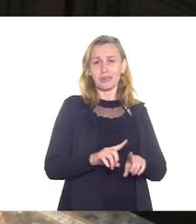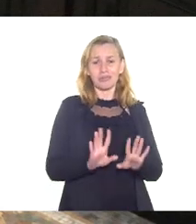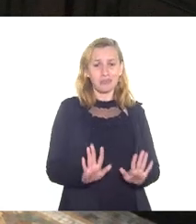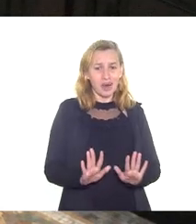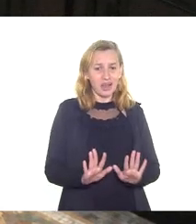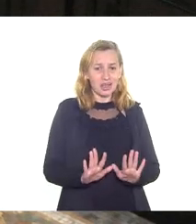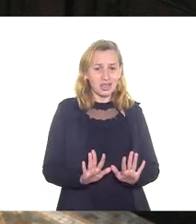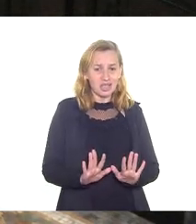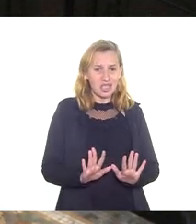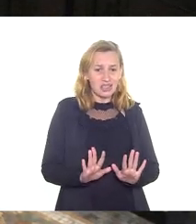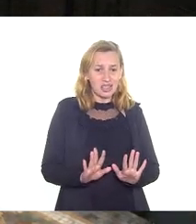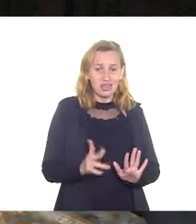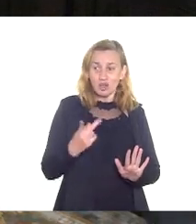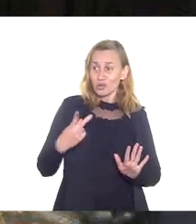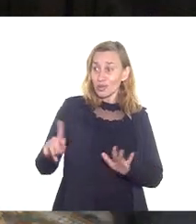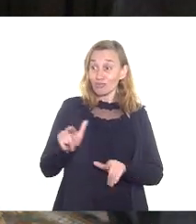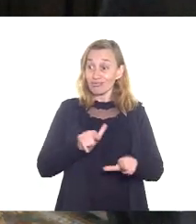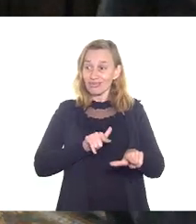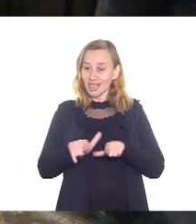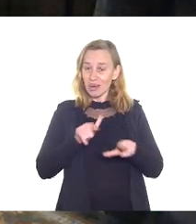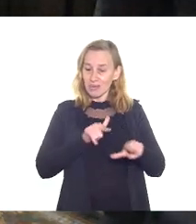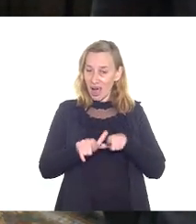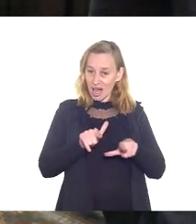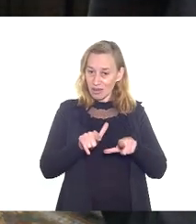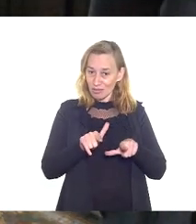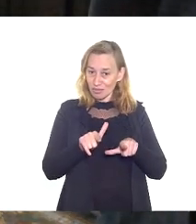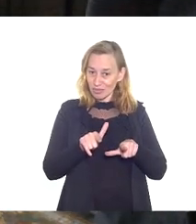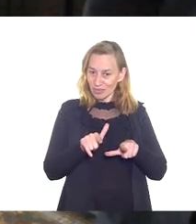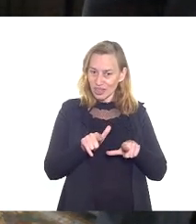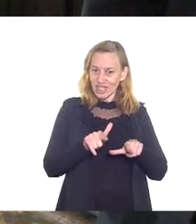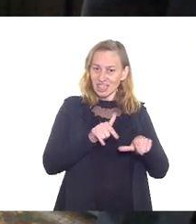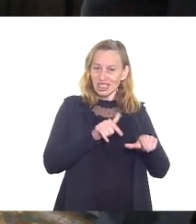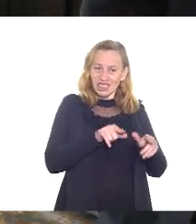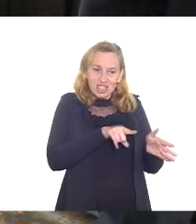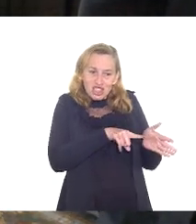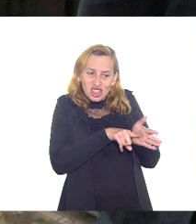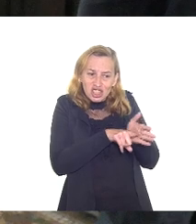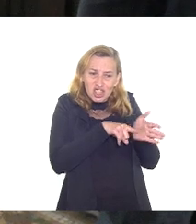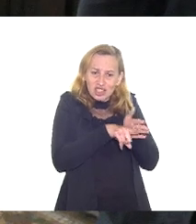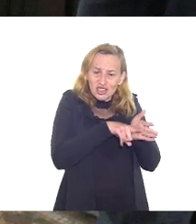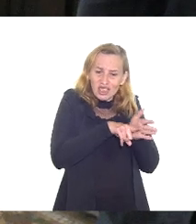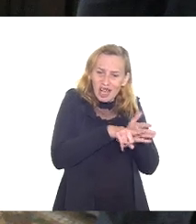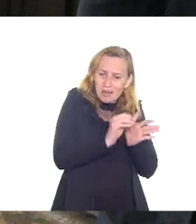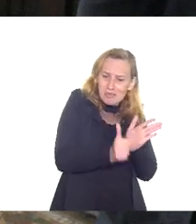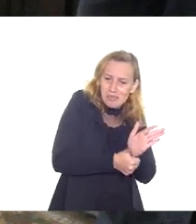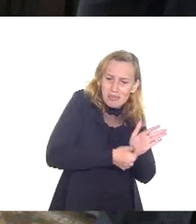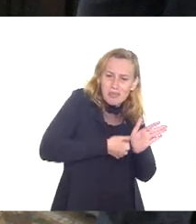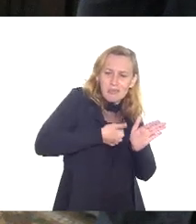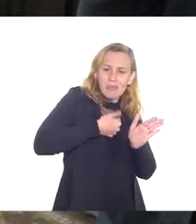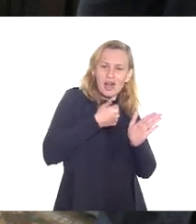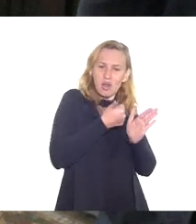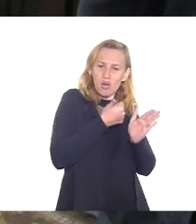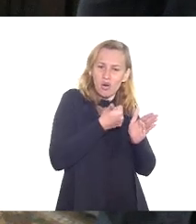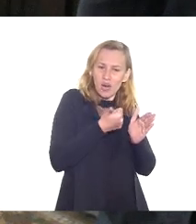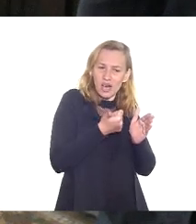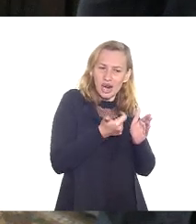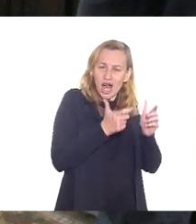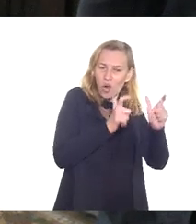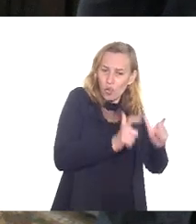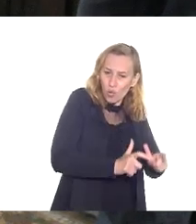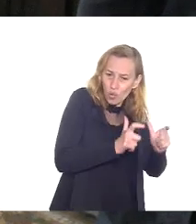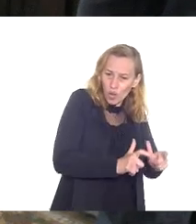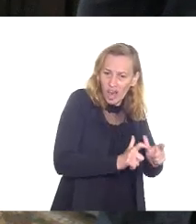invés de fazer o seu papel, né, de trabalhar pela melhoria daquele atendimento,